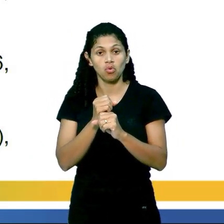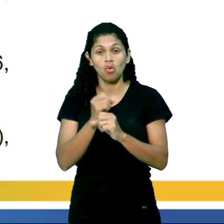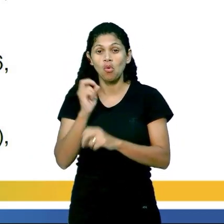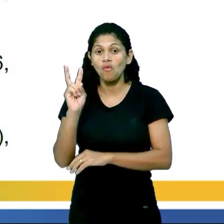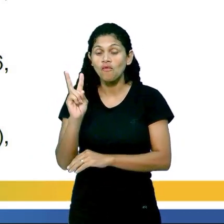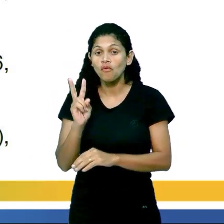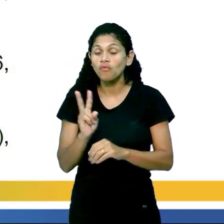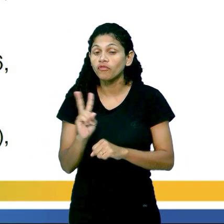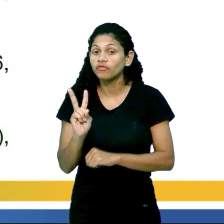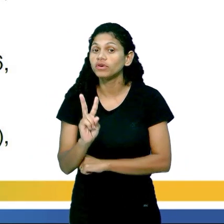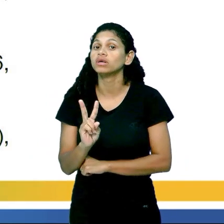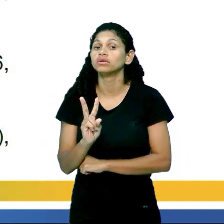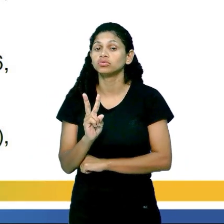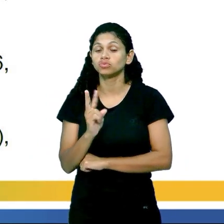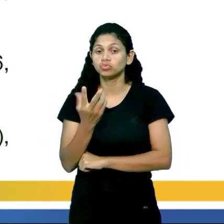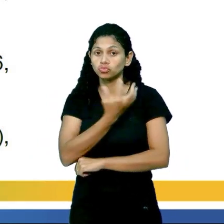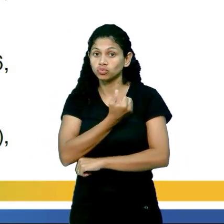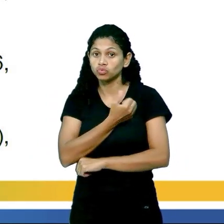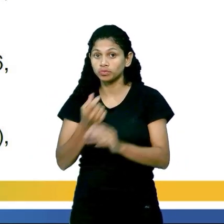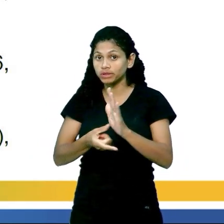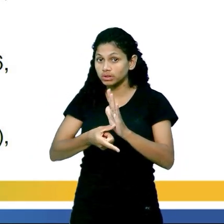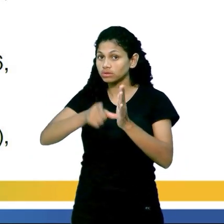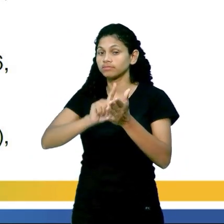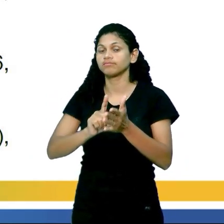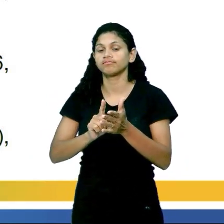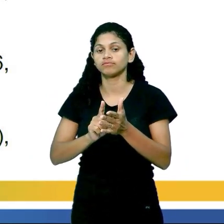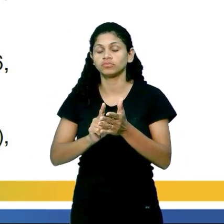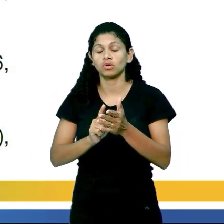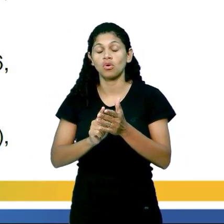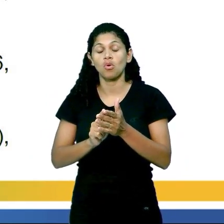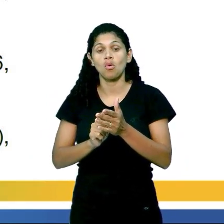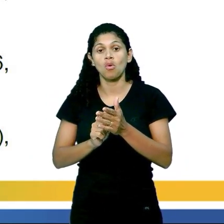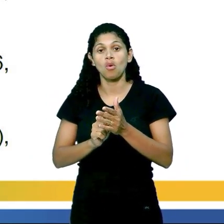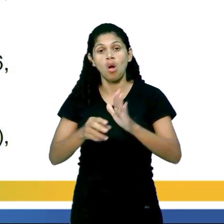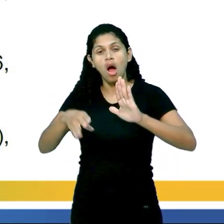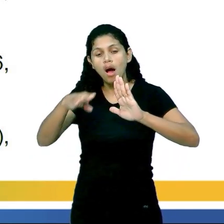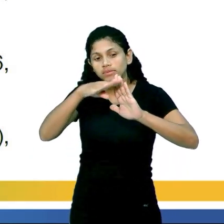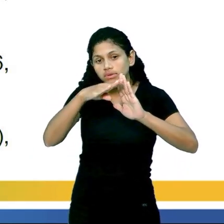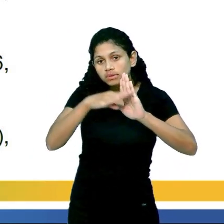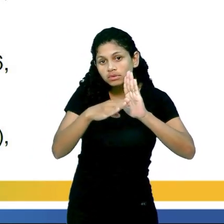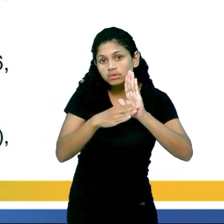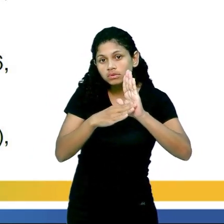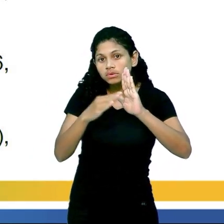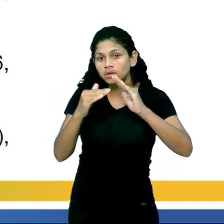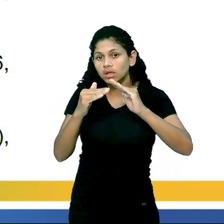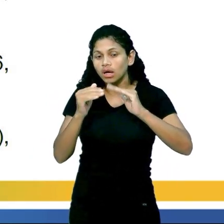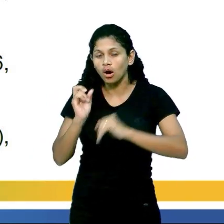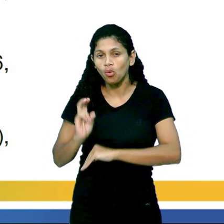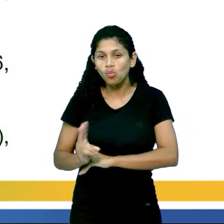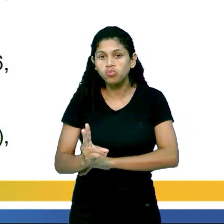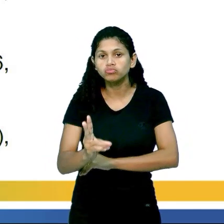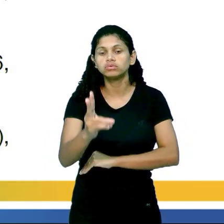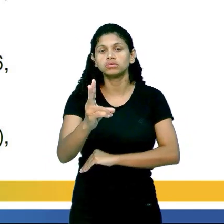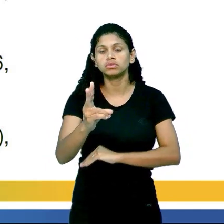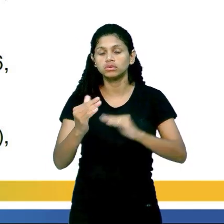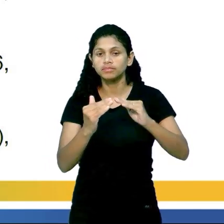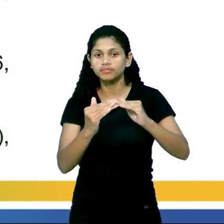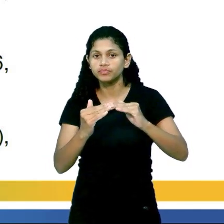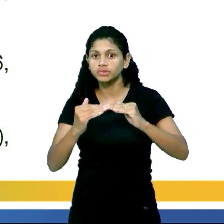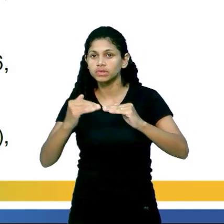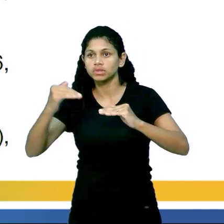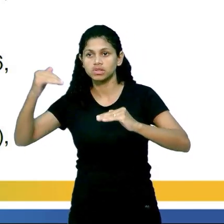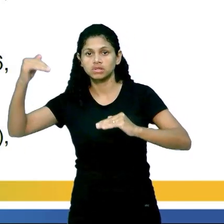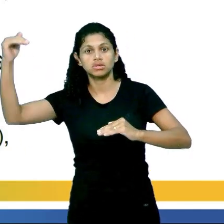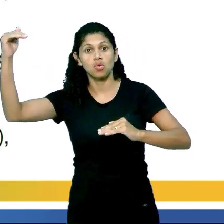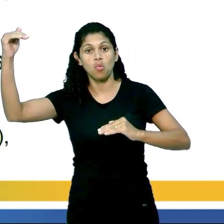Nós podemos classificar uma PA como constante, crescente ou decrescente. Uma PA